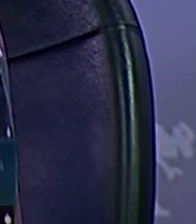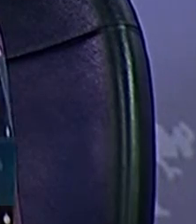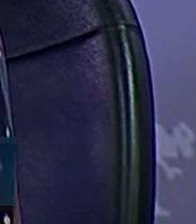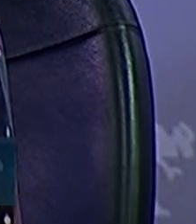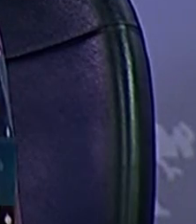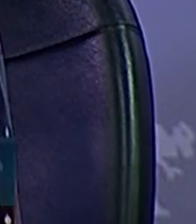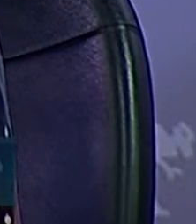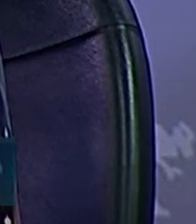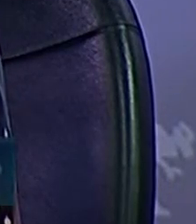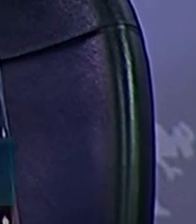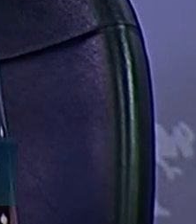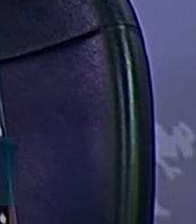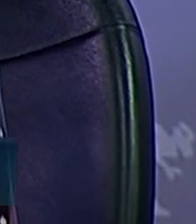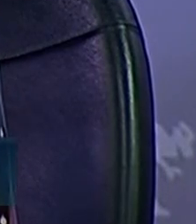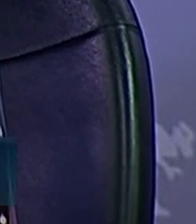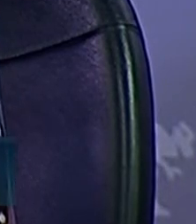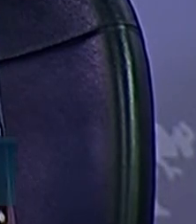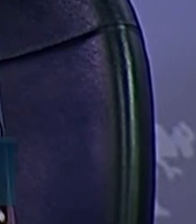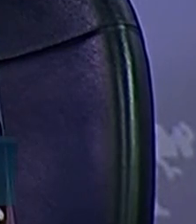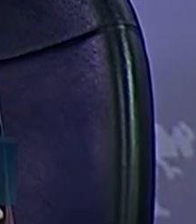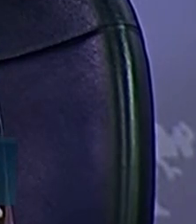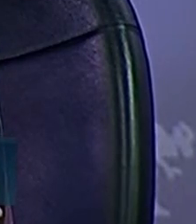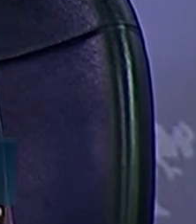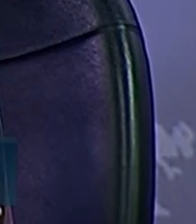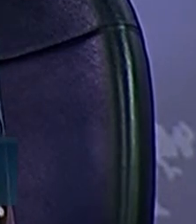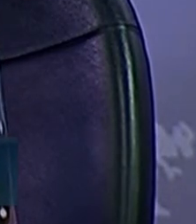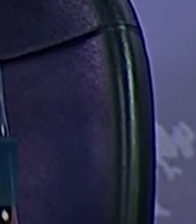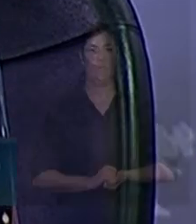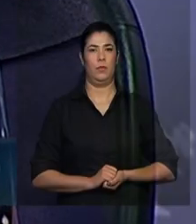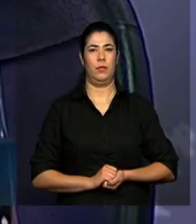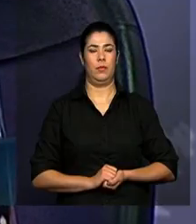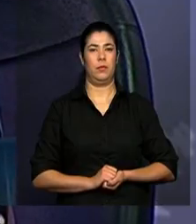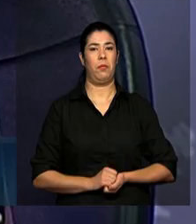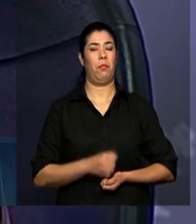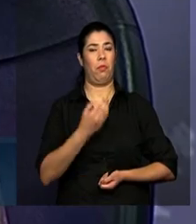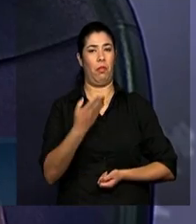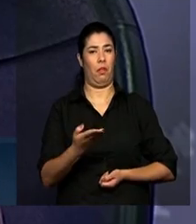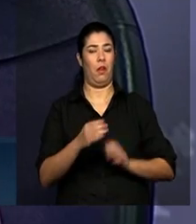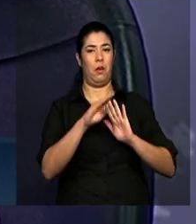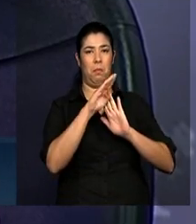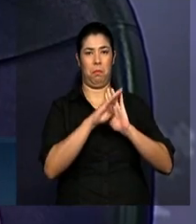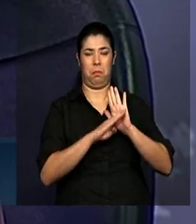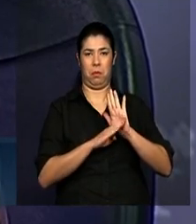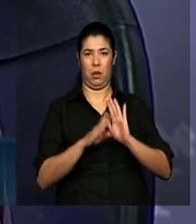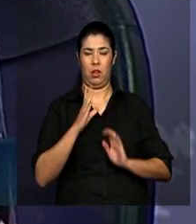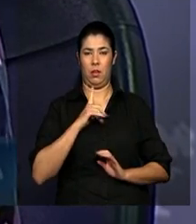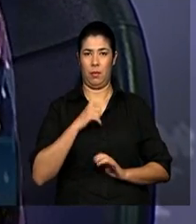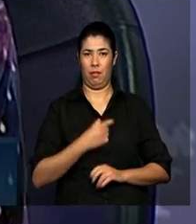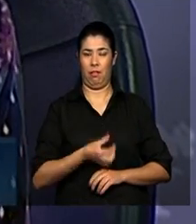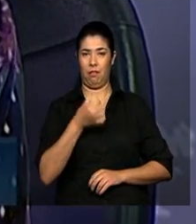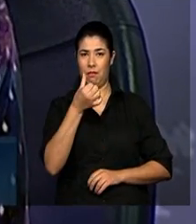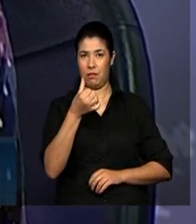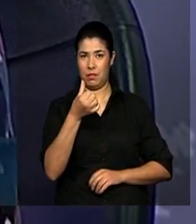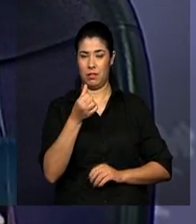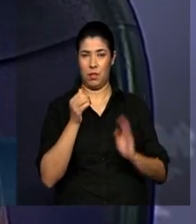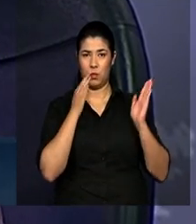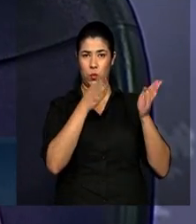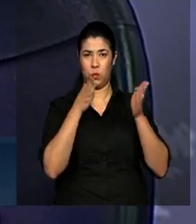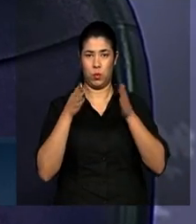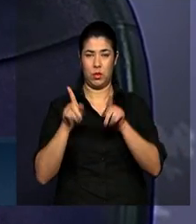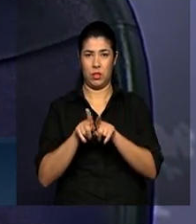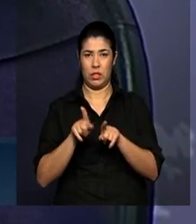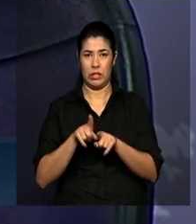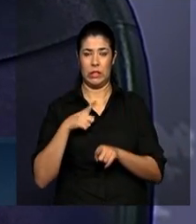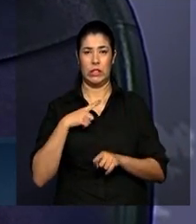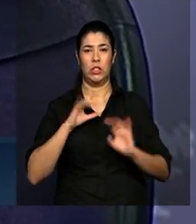que em menos de um mês, inaugurada a primeira em Campo Grande, teve cerca de